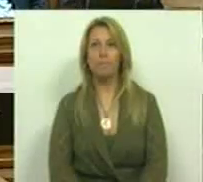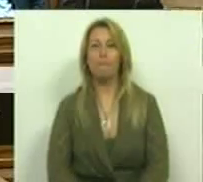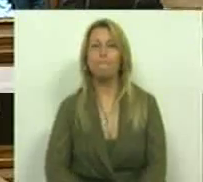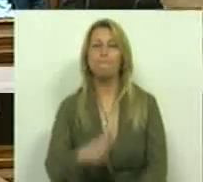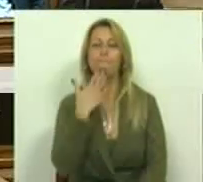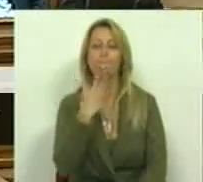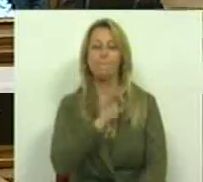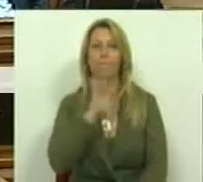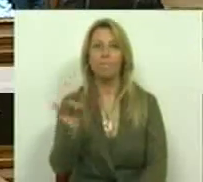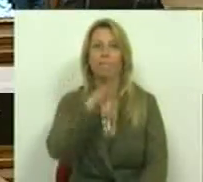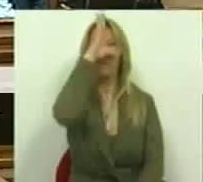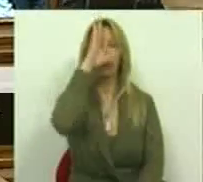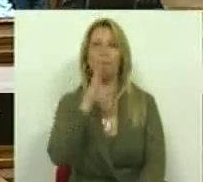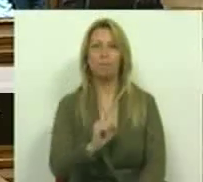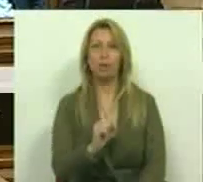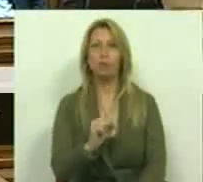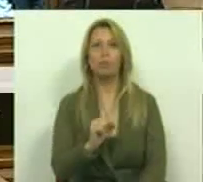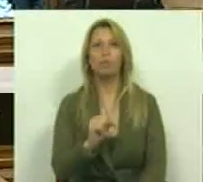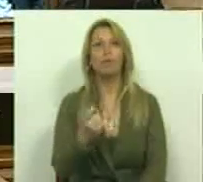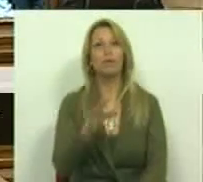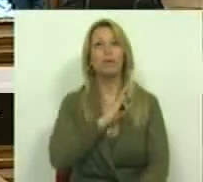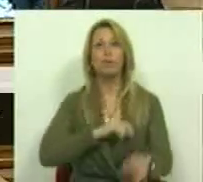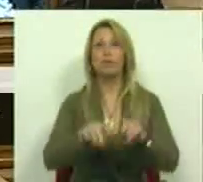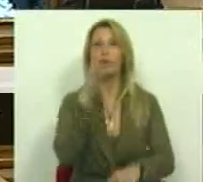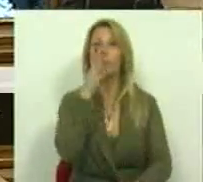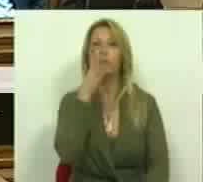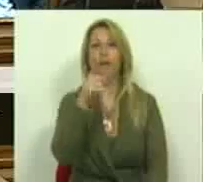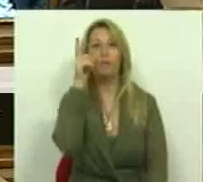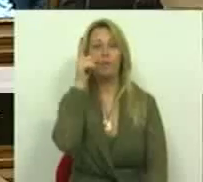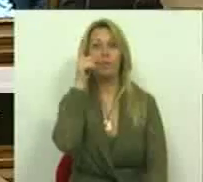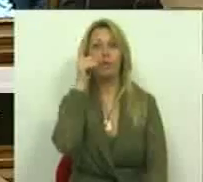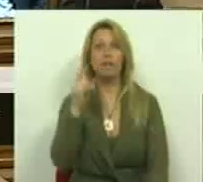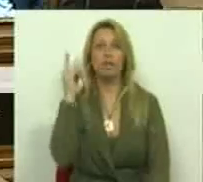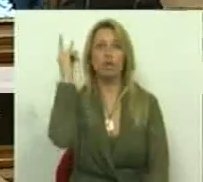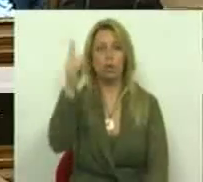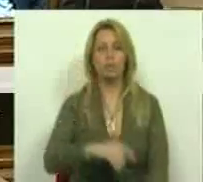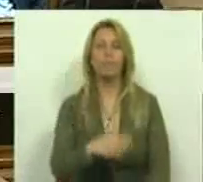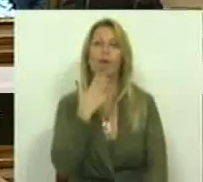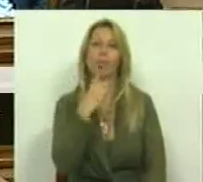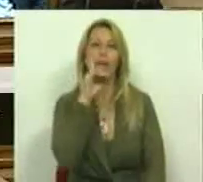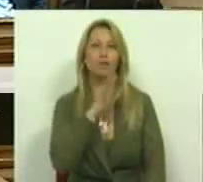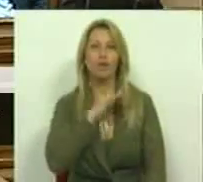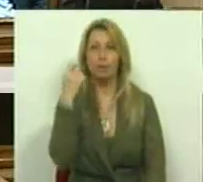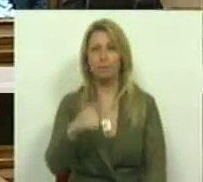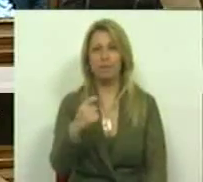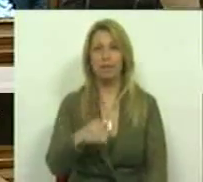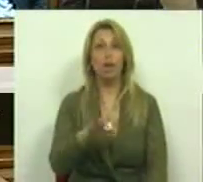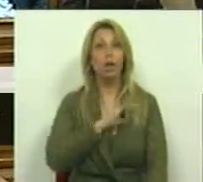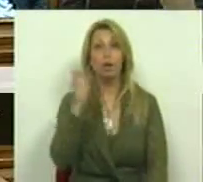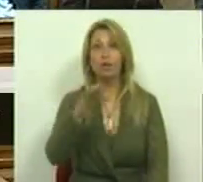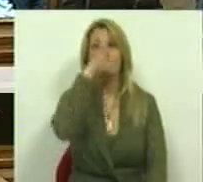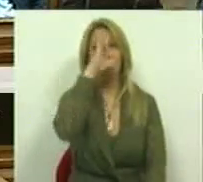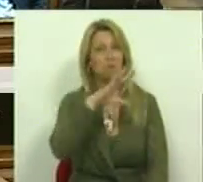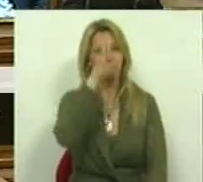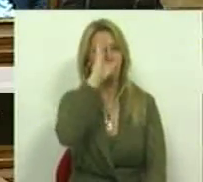Muito obrigada, Sr. Primeiro-Ministro. Tem a palavra o Sr. Deputado Francisco Louçã. Muito obrigado, Sra. Presidente. O Sr. Primeiro-Ministro deve